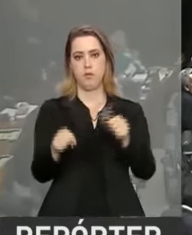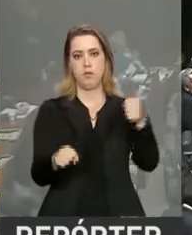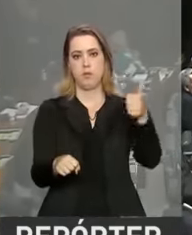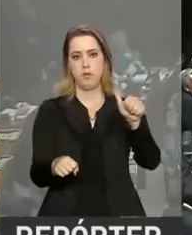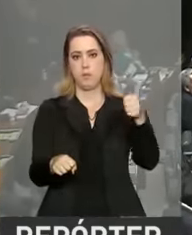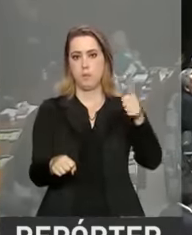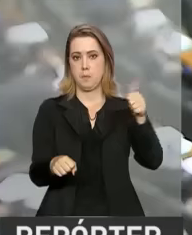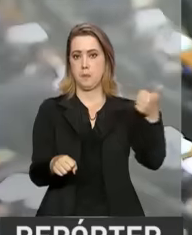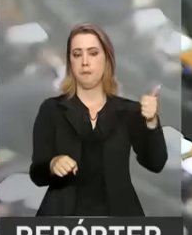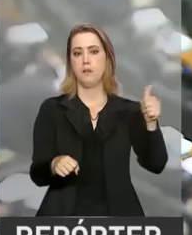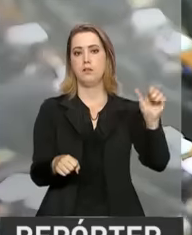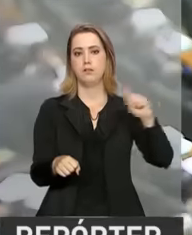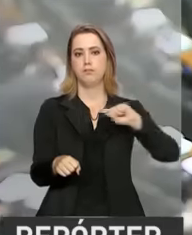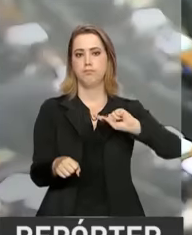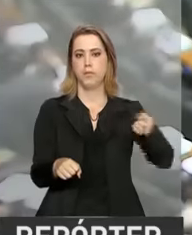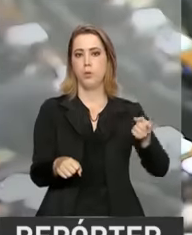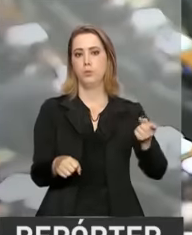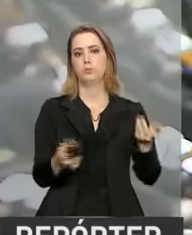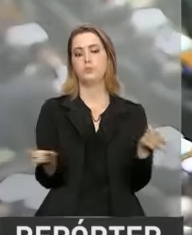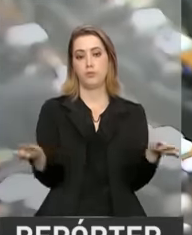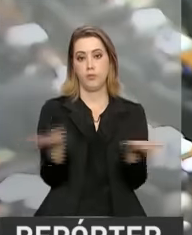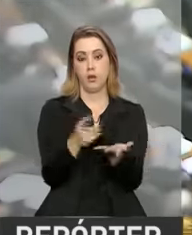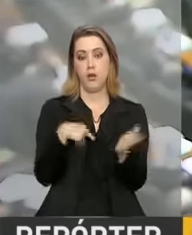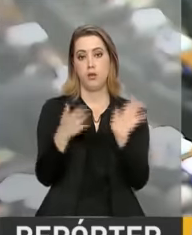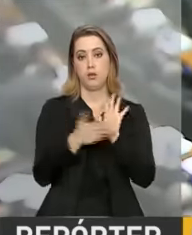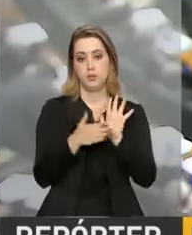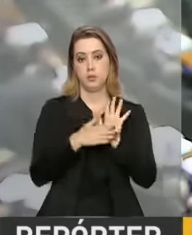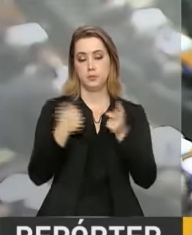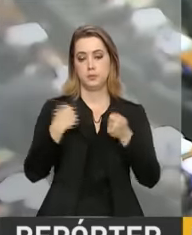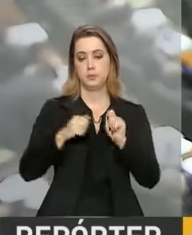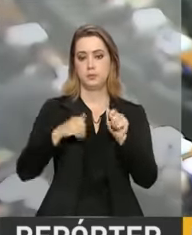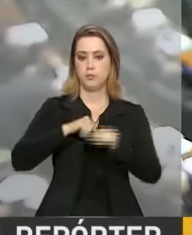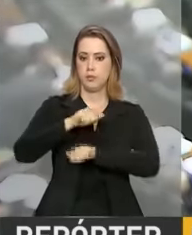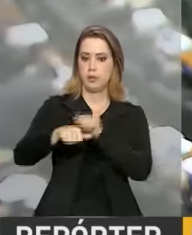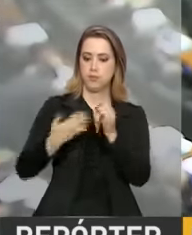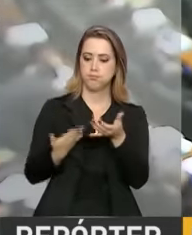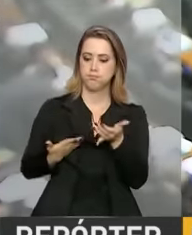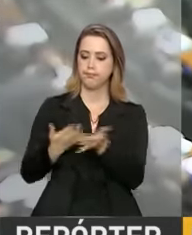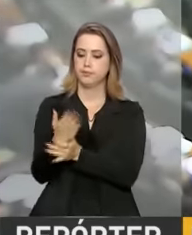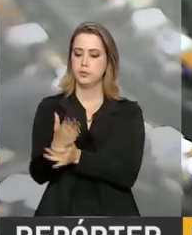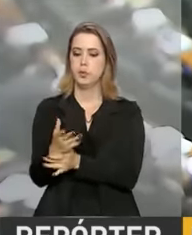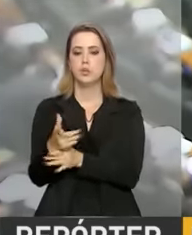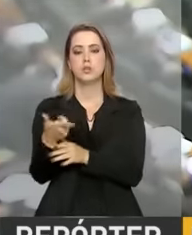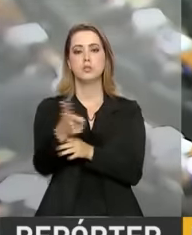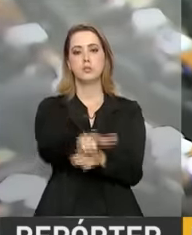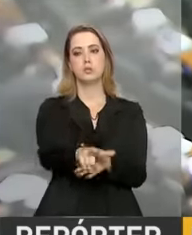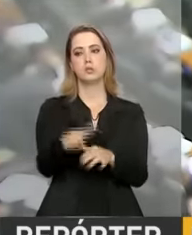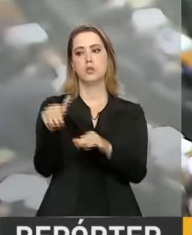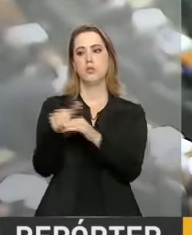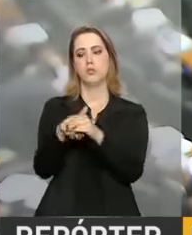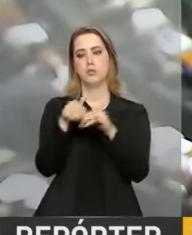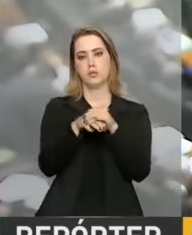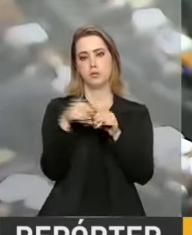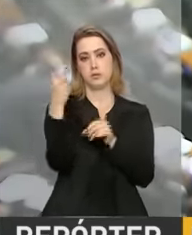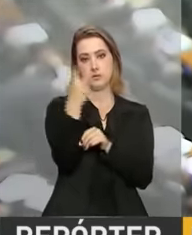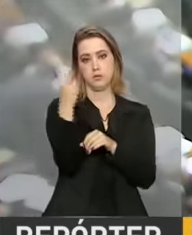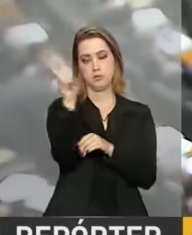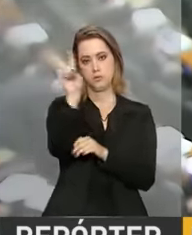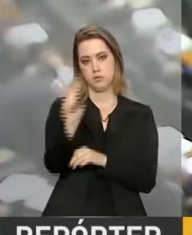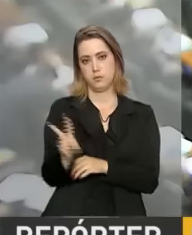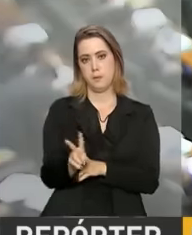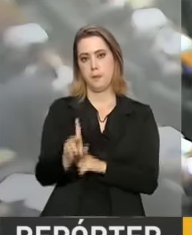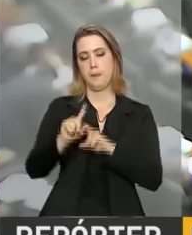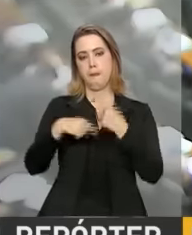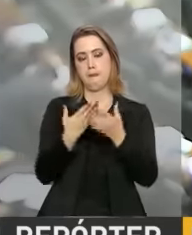111 contrários. Agora a proposta precisa passar por um segundo turno de votação aqui na Câmara dos Deputados. Para